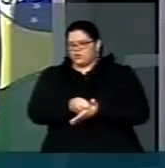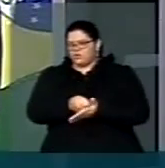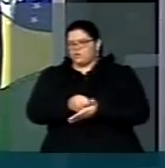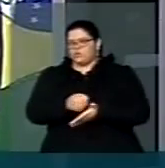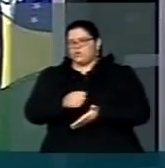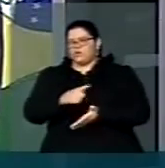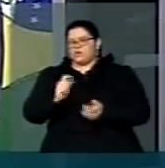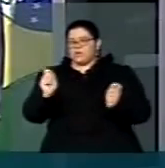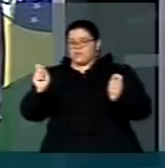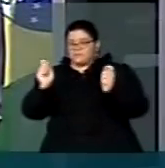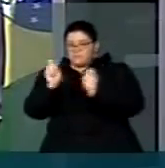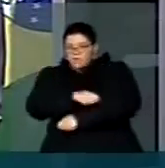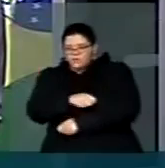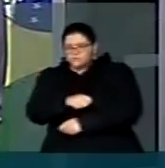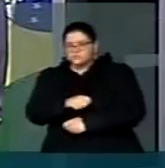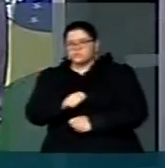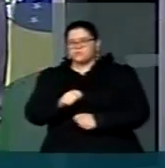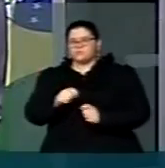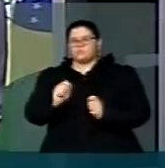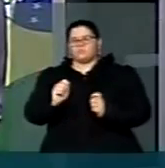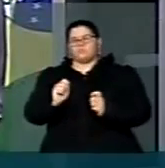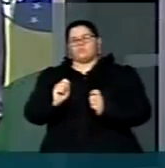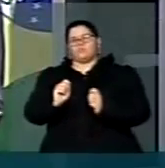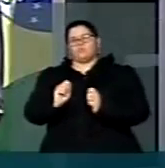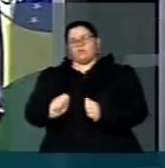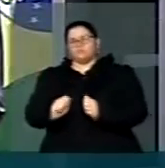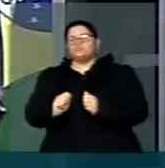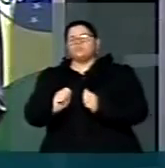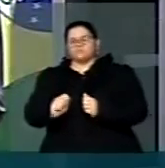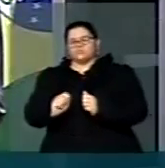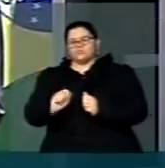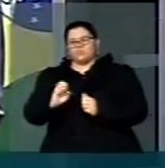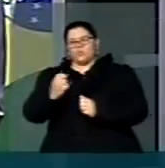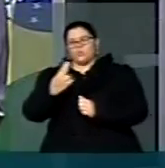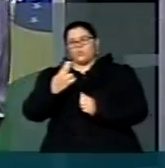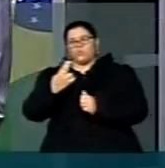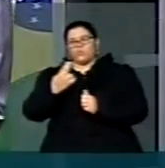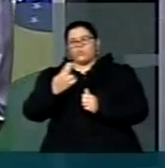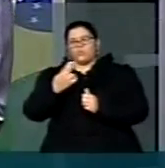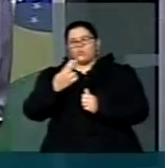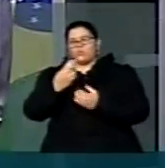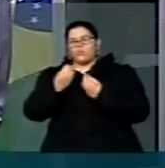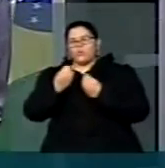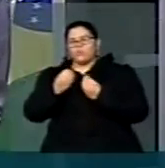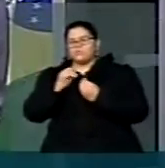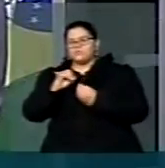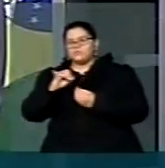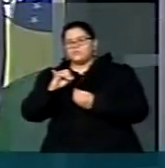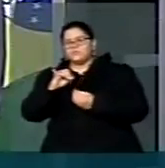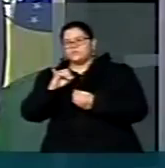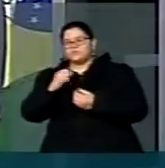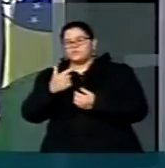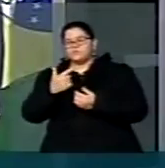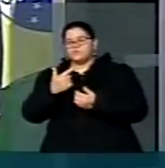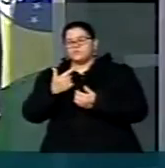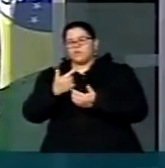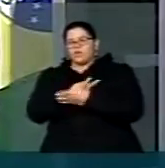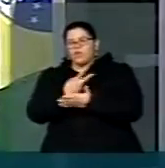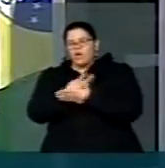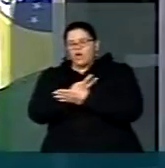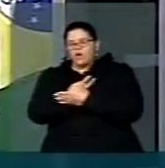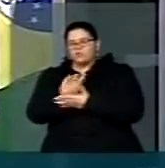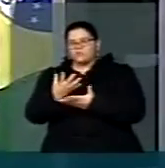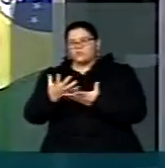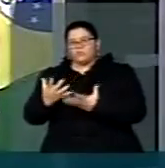cumpri-las, as circunstâncias do fato e a gravidade da infração. Portanto, não adianta só endurecer as leis se o